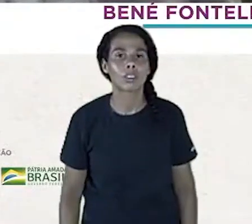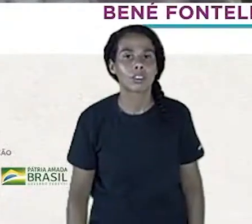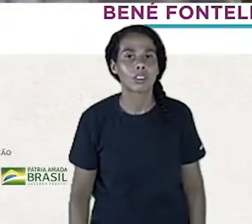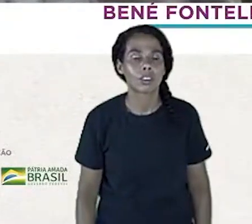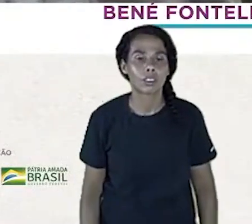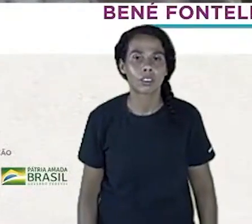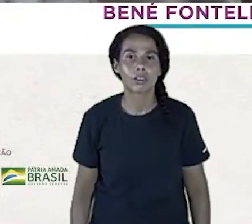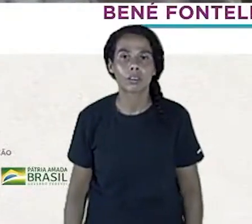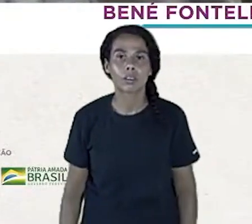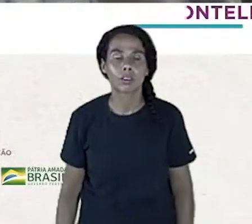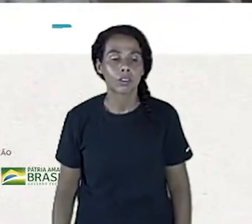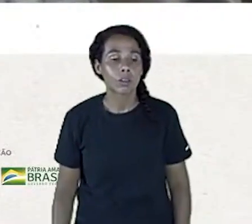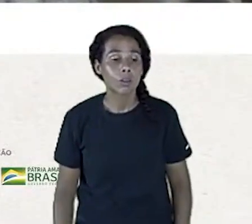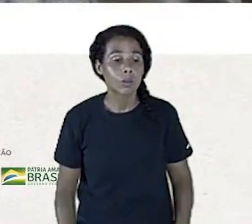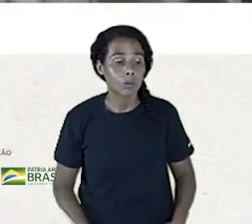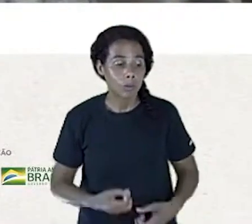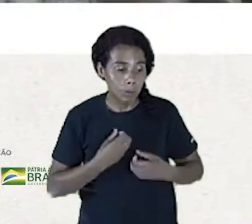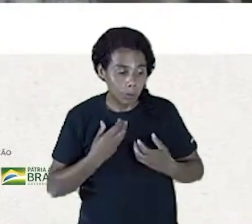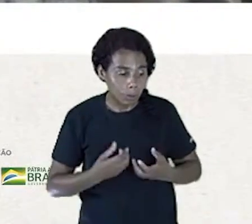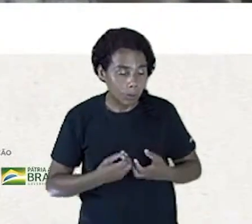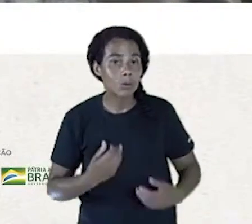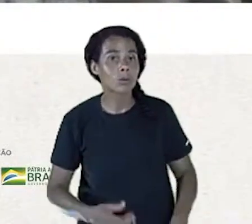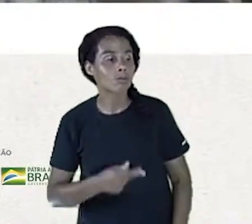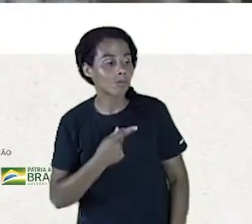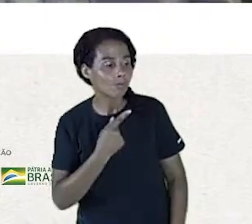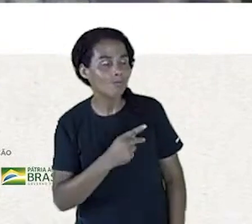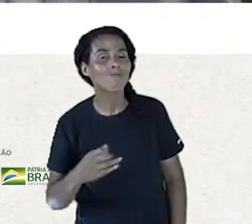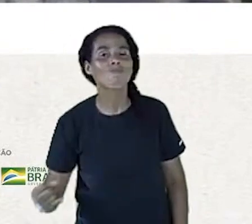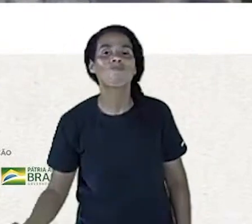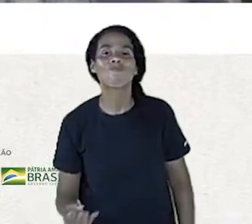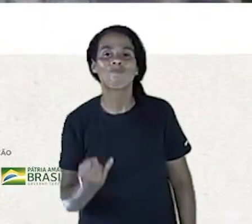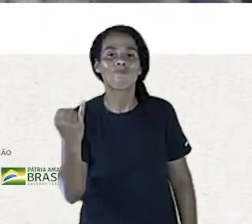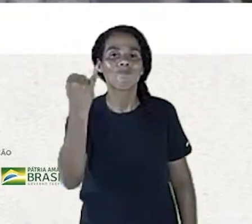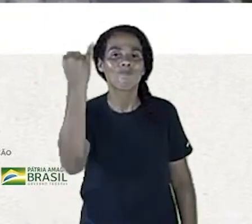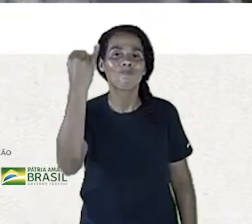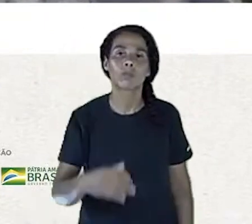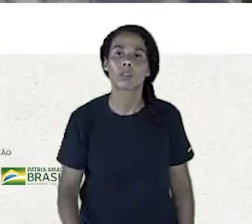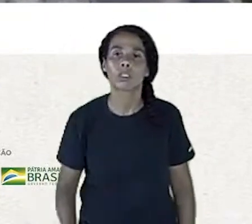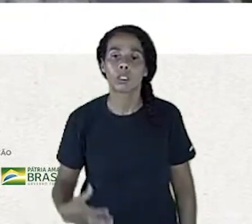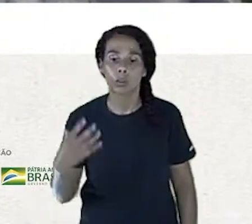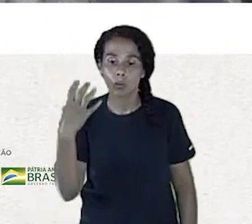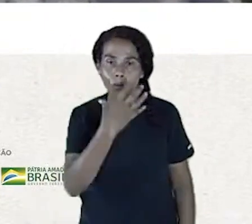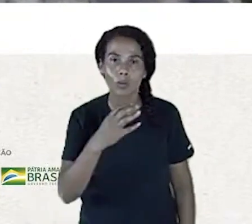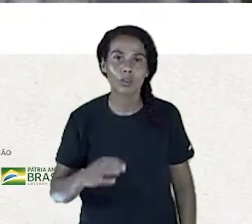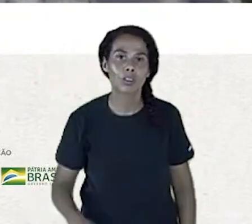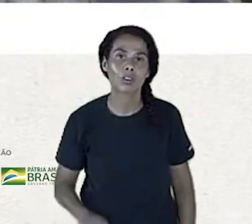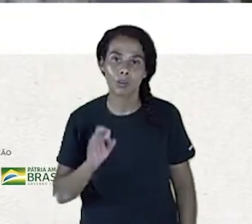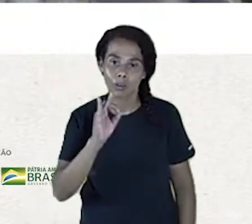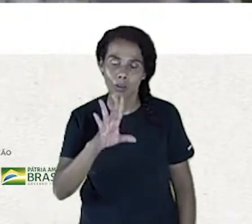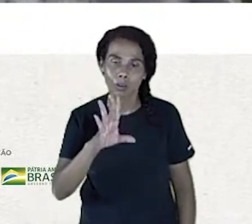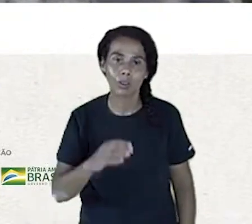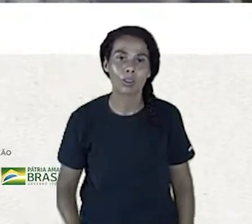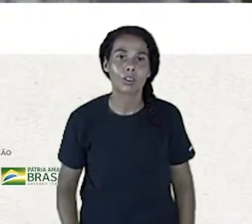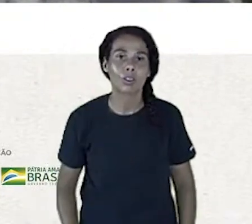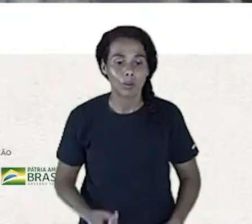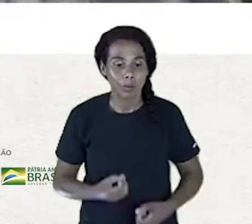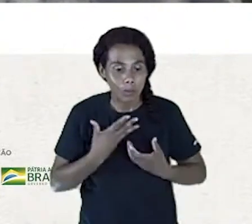te trazer alguns. Eu queria trazer a seguinte pergunta. Fala um pouco do papel da